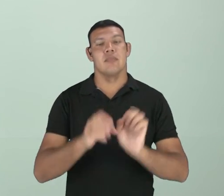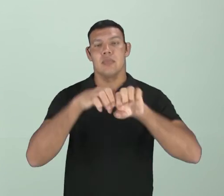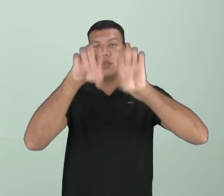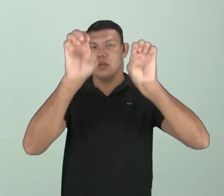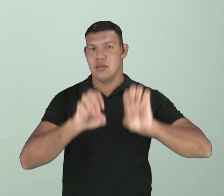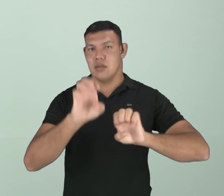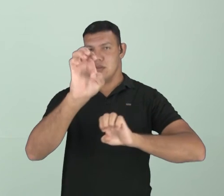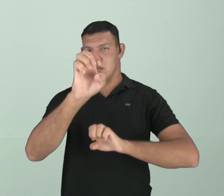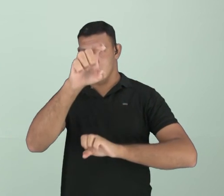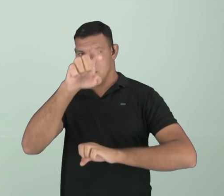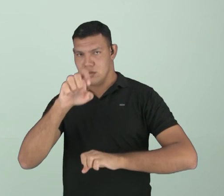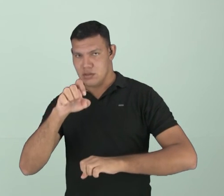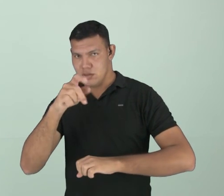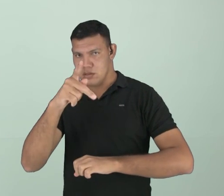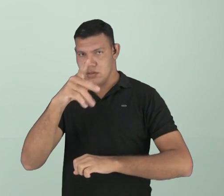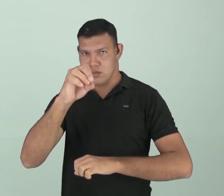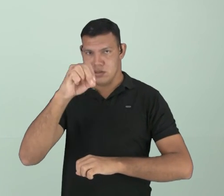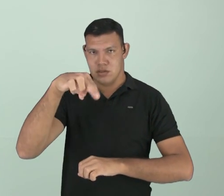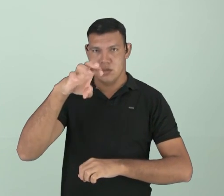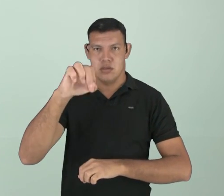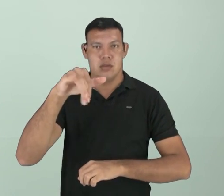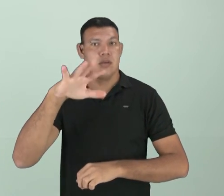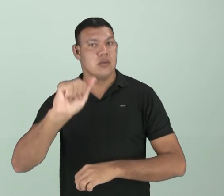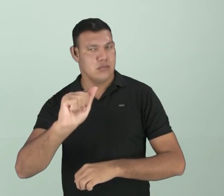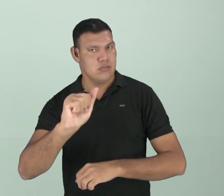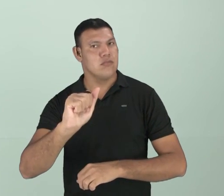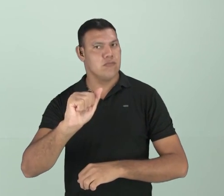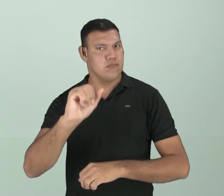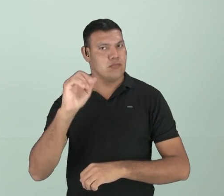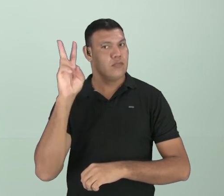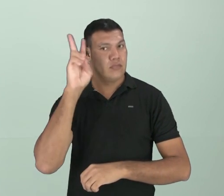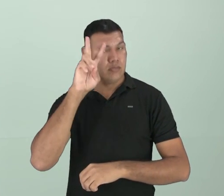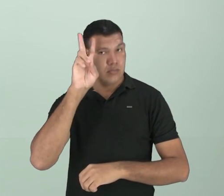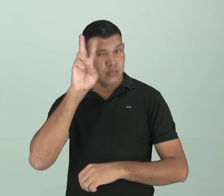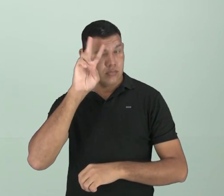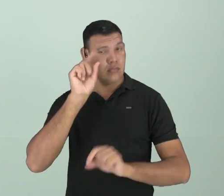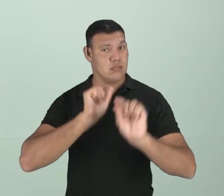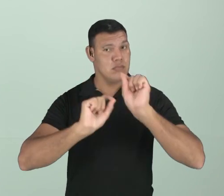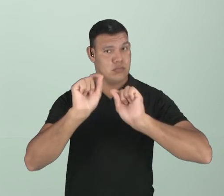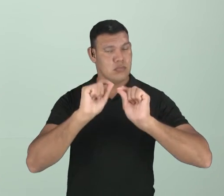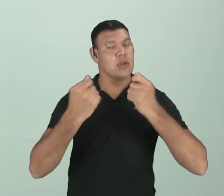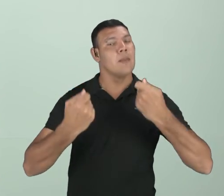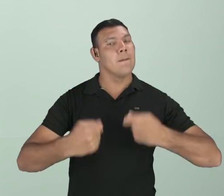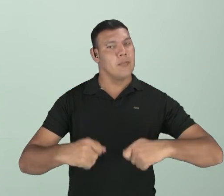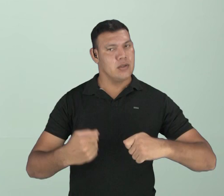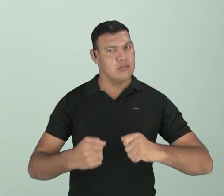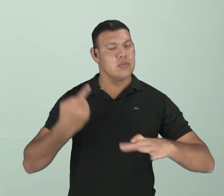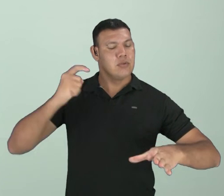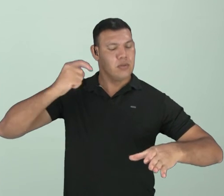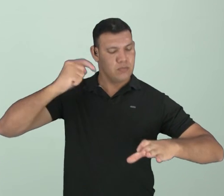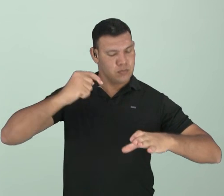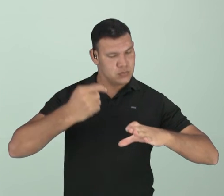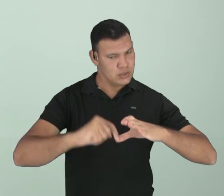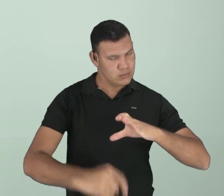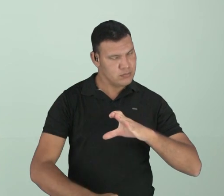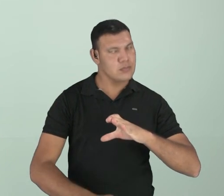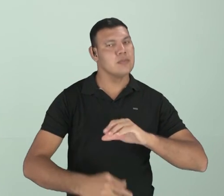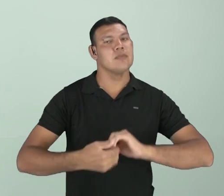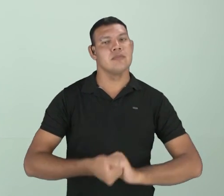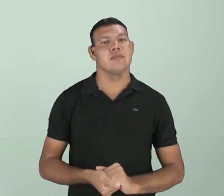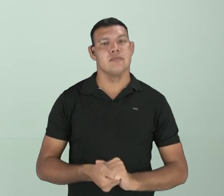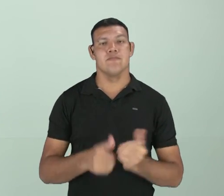trabalhamos a equação exponencial. E aí vale ressaltar que você precisa